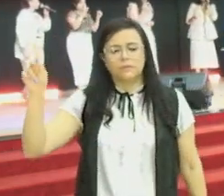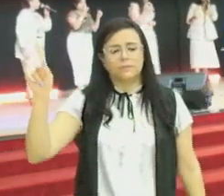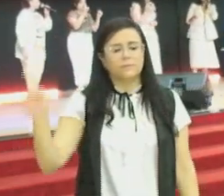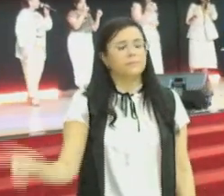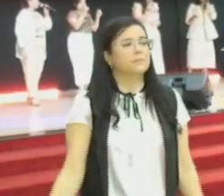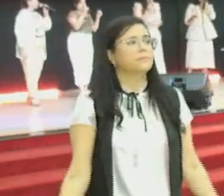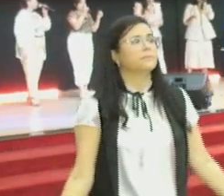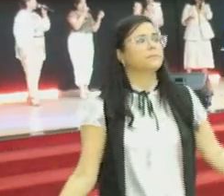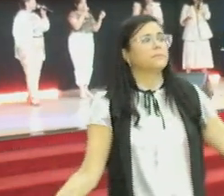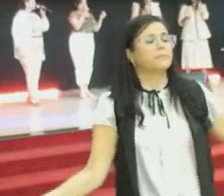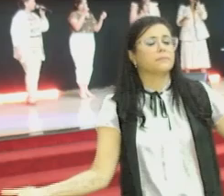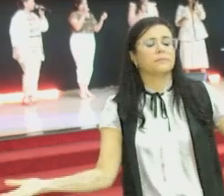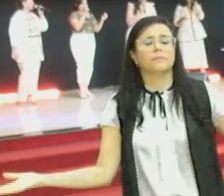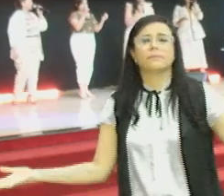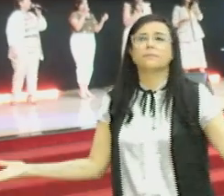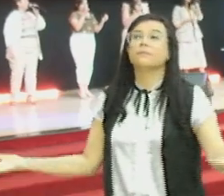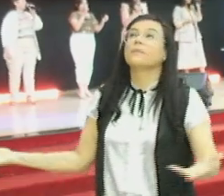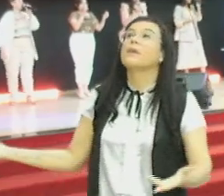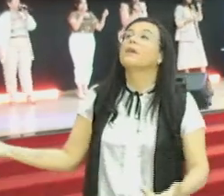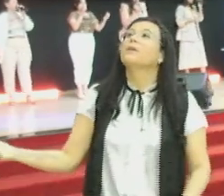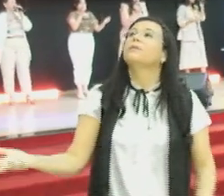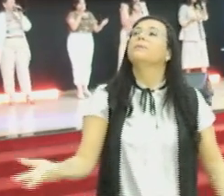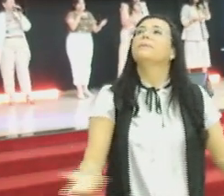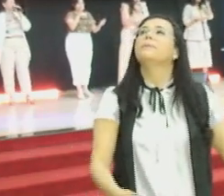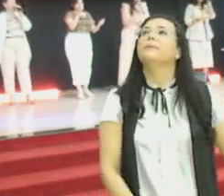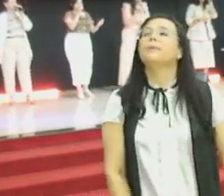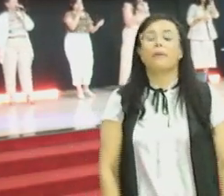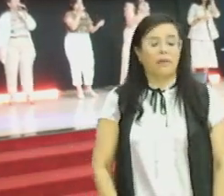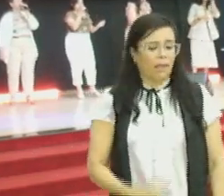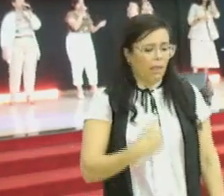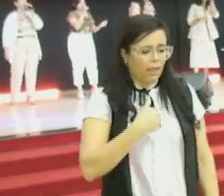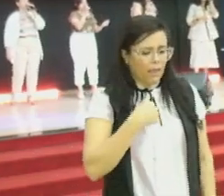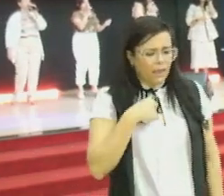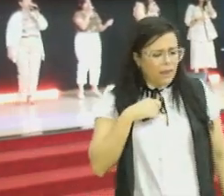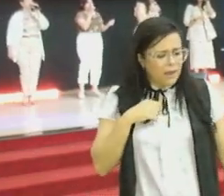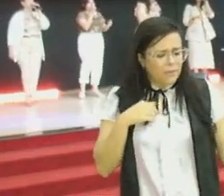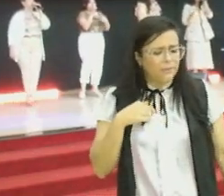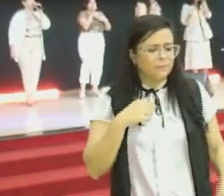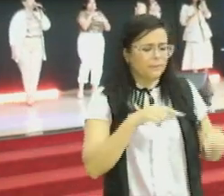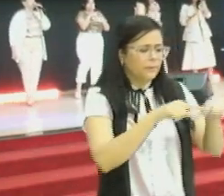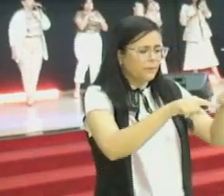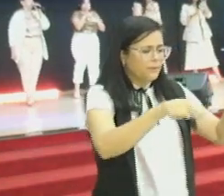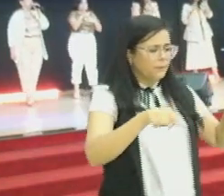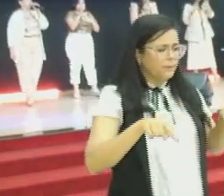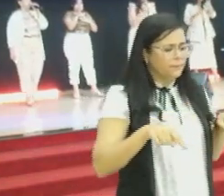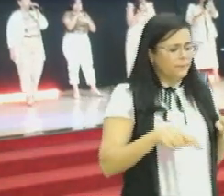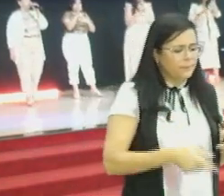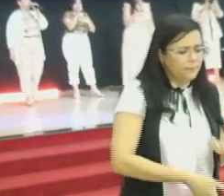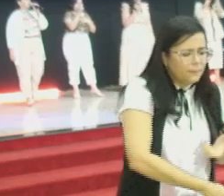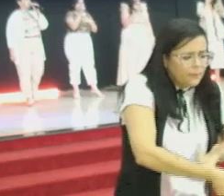Junto ao poço estava eu, quando o homem judeu viu a